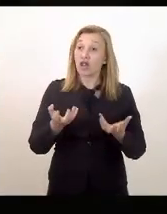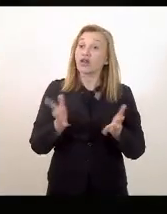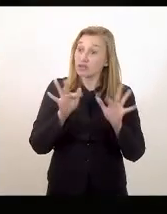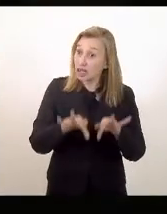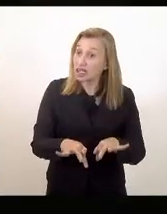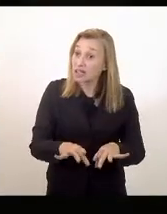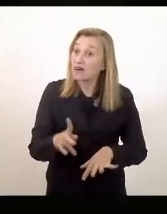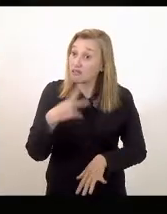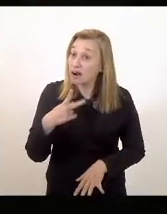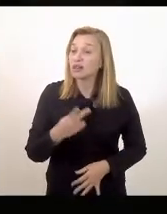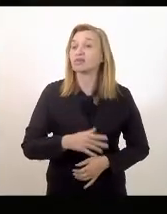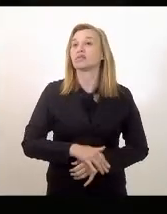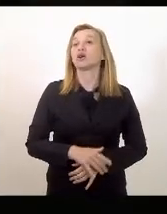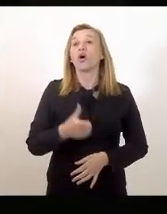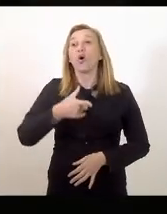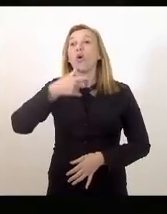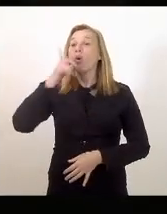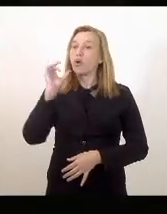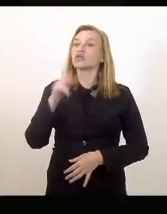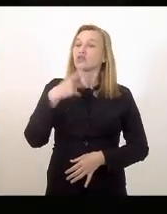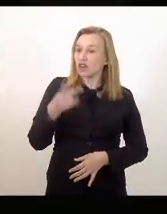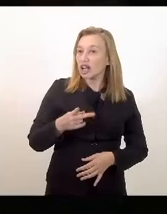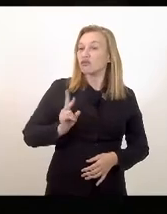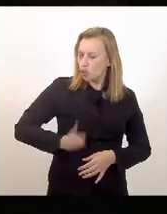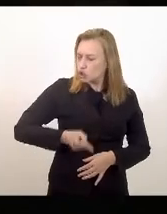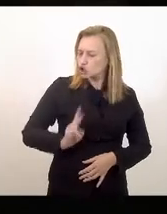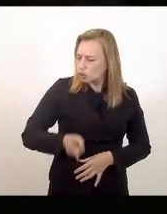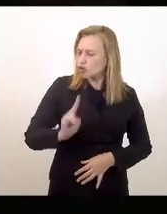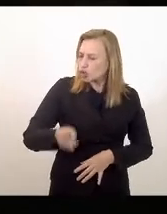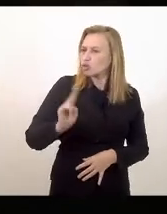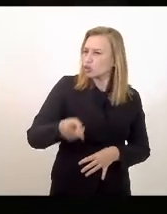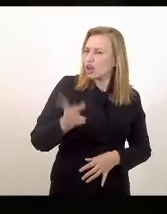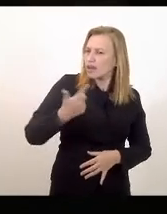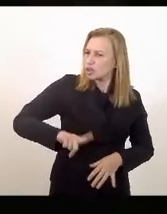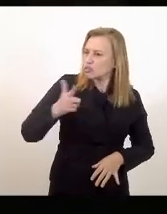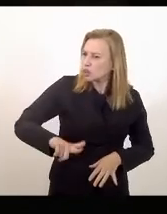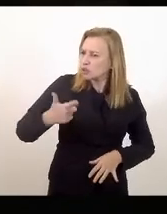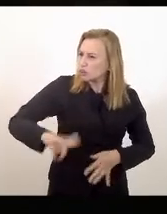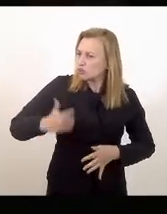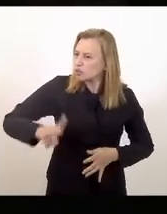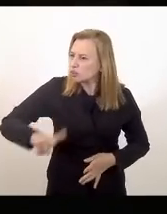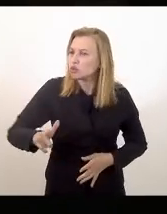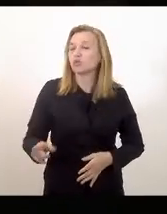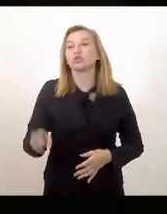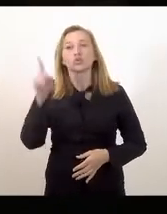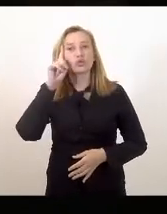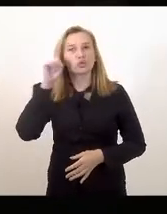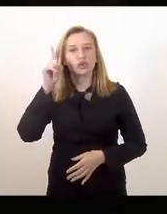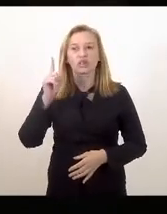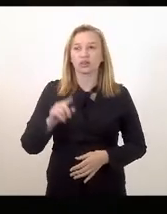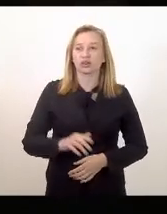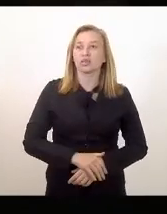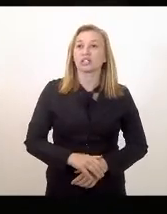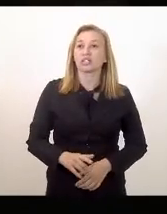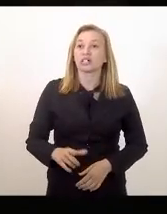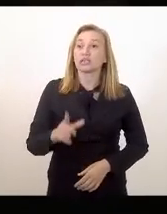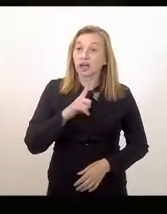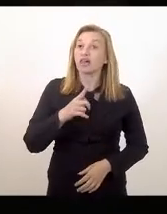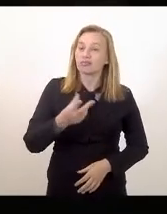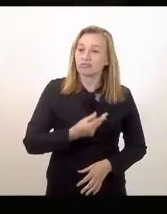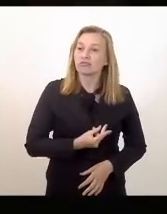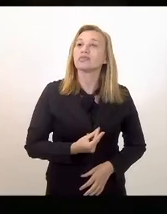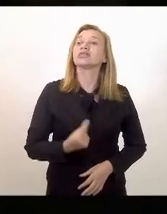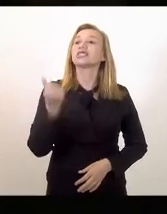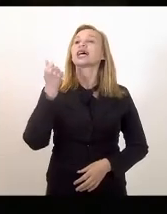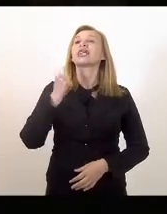seguinte. Ontem eu falei, vou continuar repetindo todos os dias aqui. Tem uma saída.